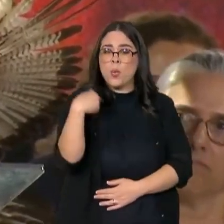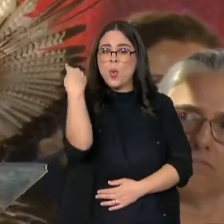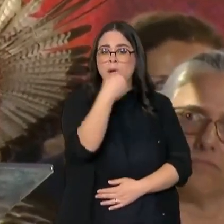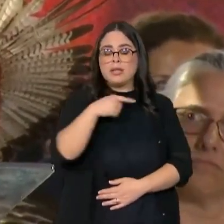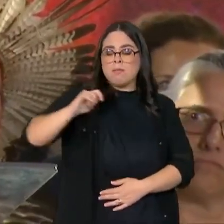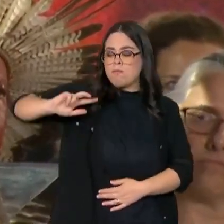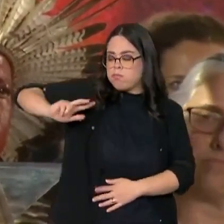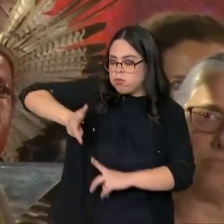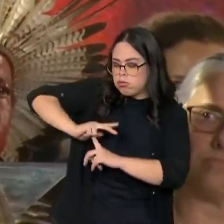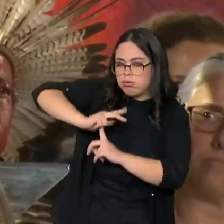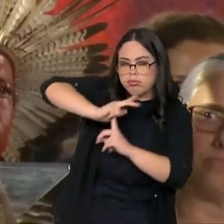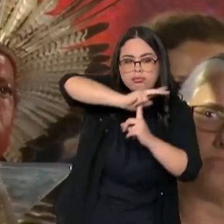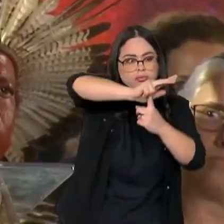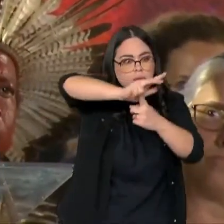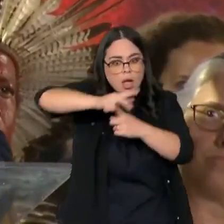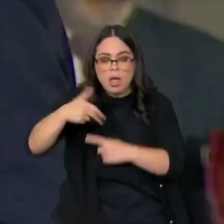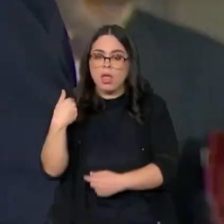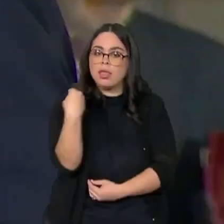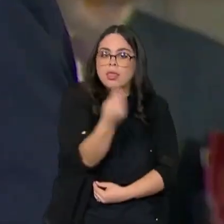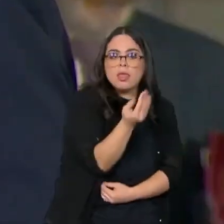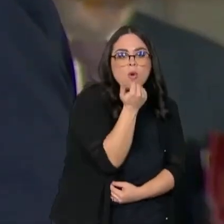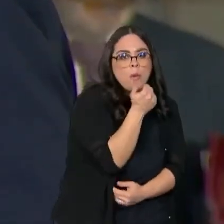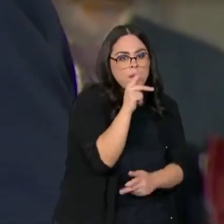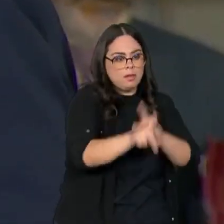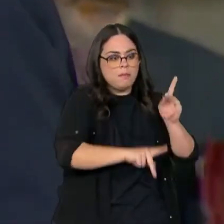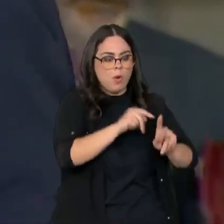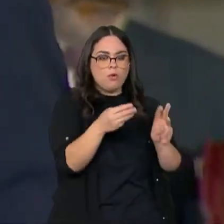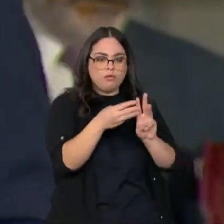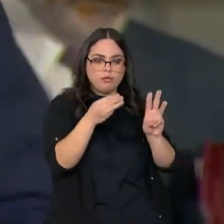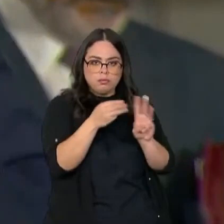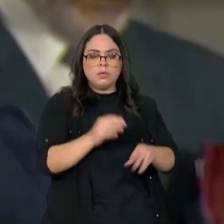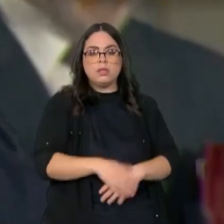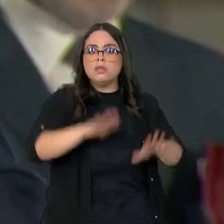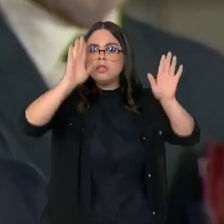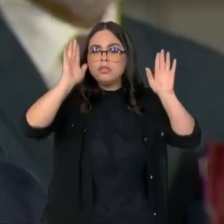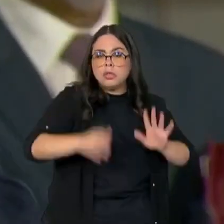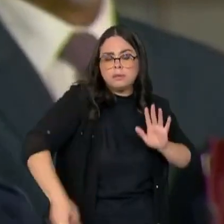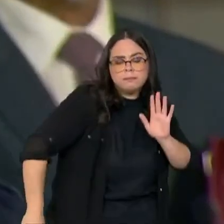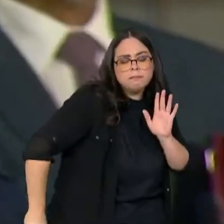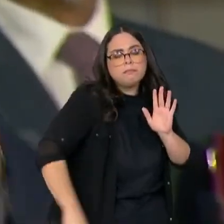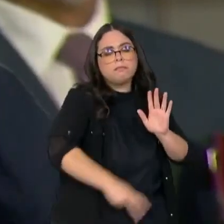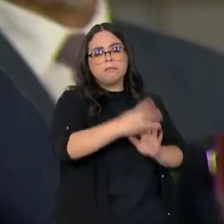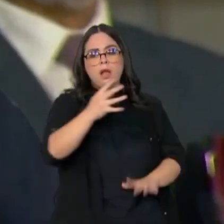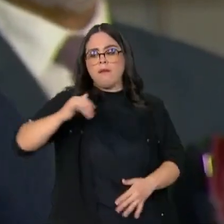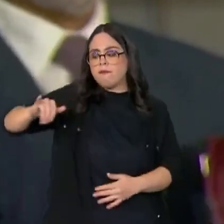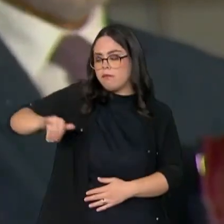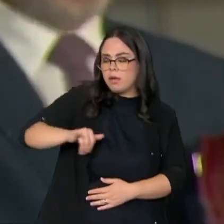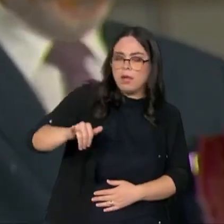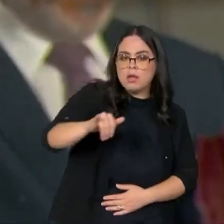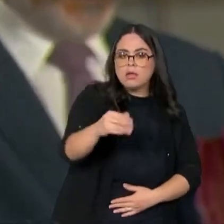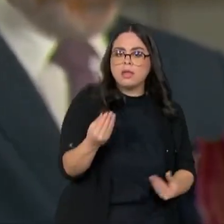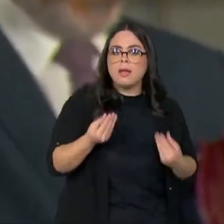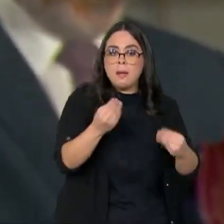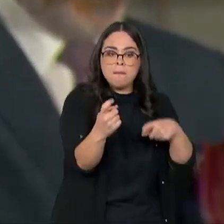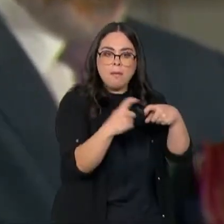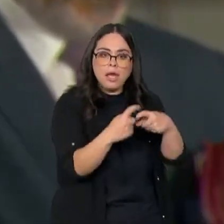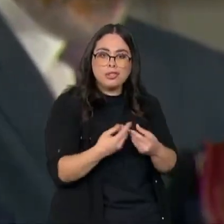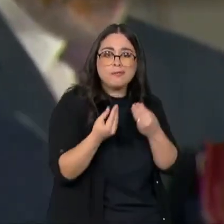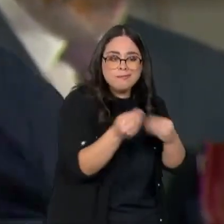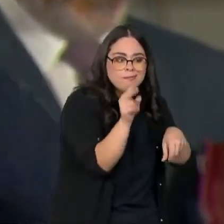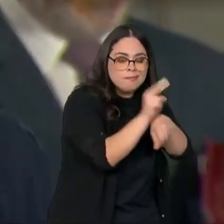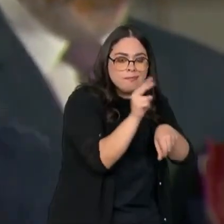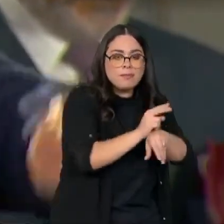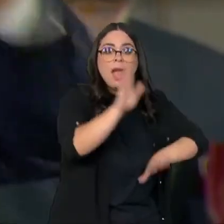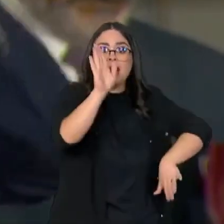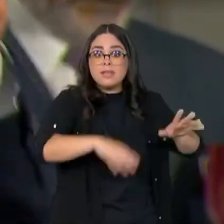de helicóptero levando comida para os indígenas. Já tivemos muitos aviões levando médicos, que muitas